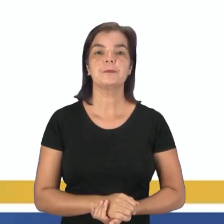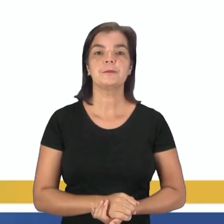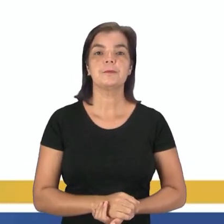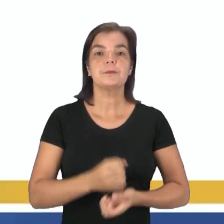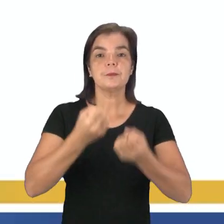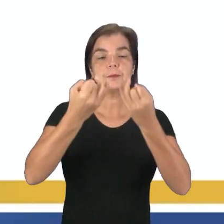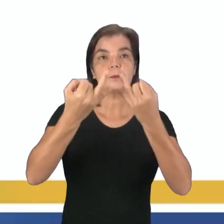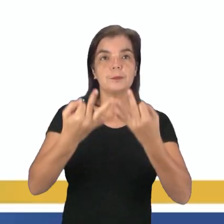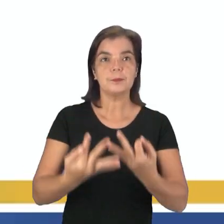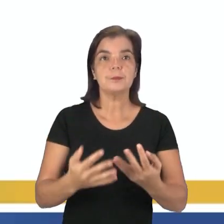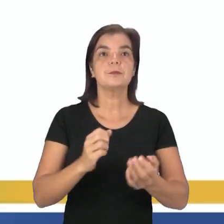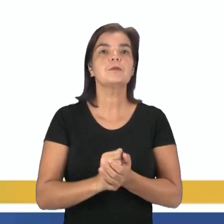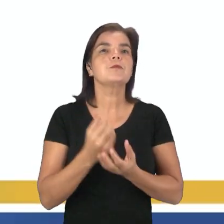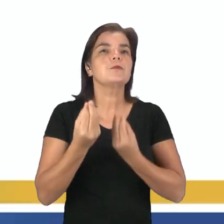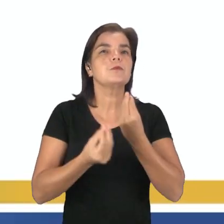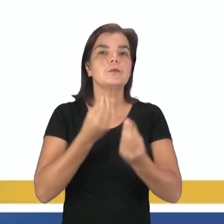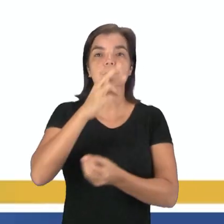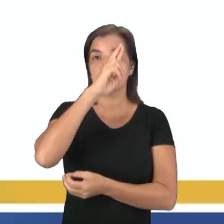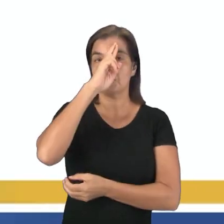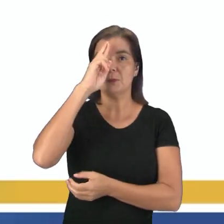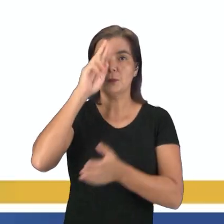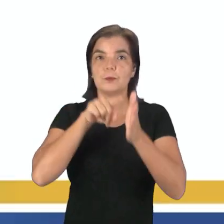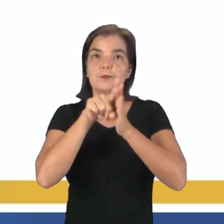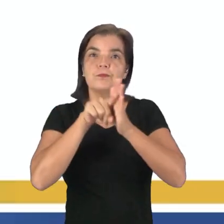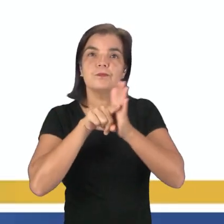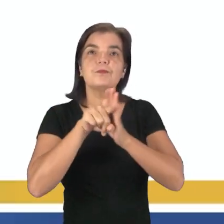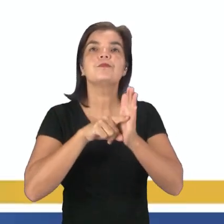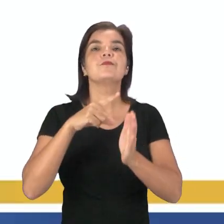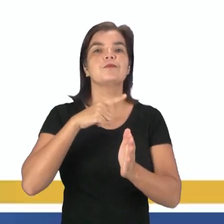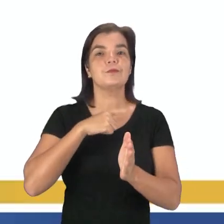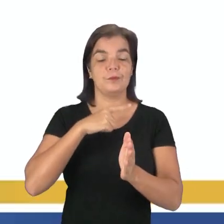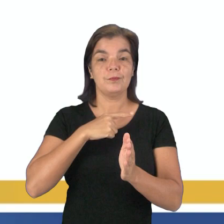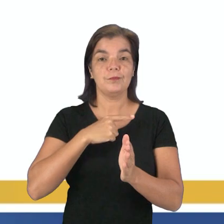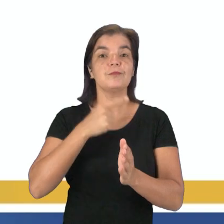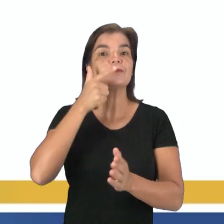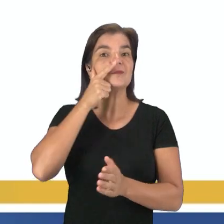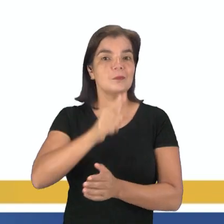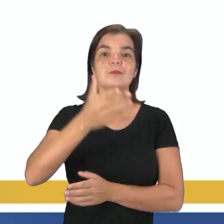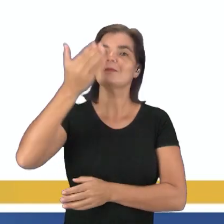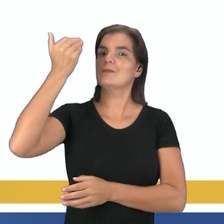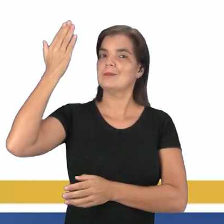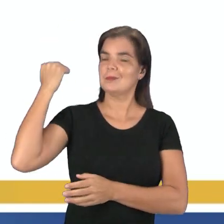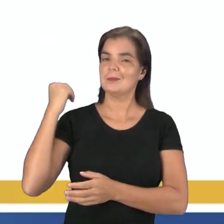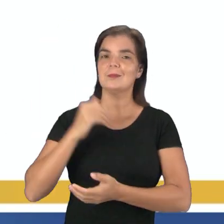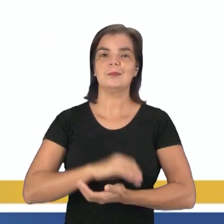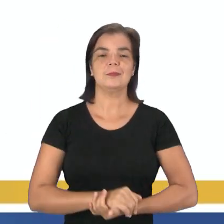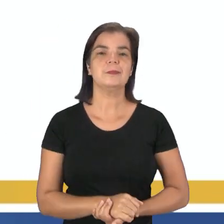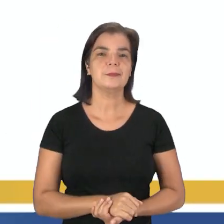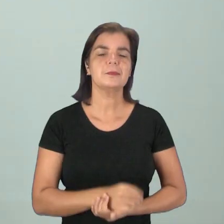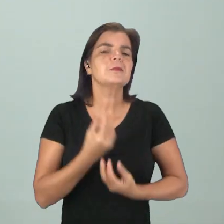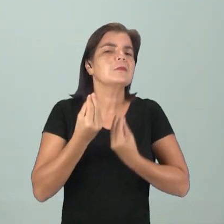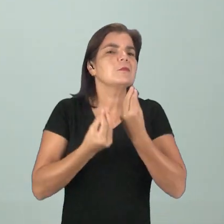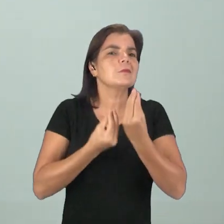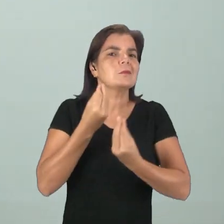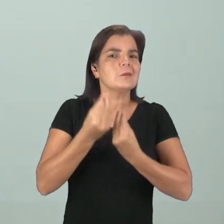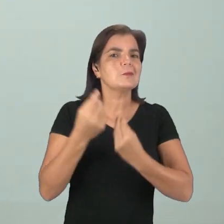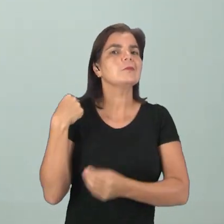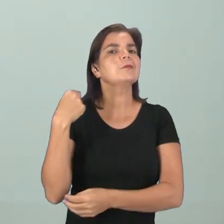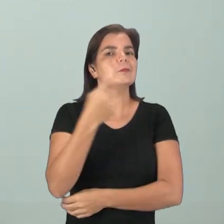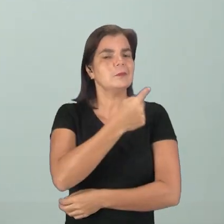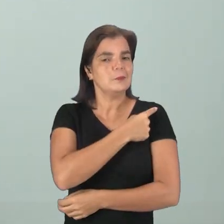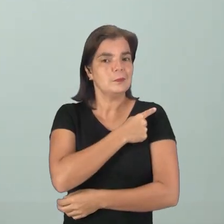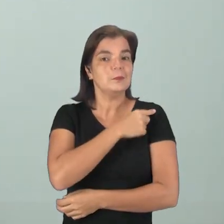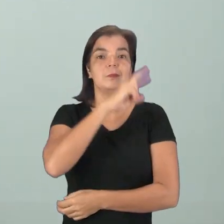aí. Explique de que forma o historiador tem condições de acessar o passado. Então, como que